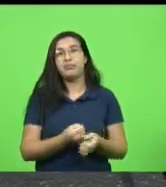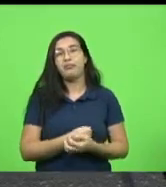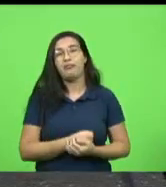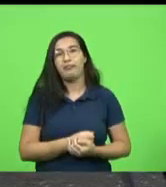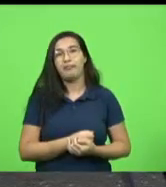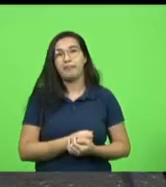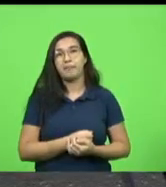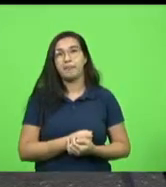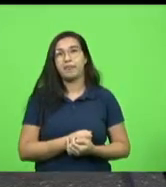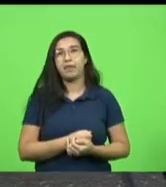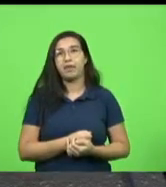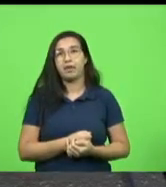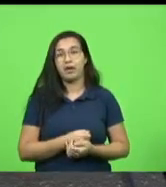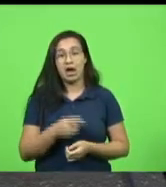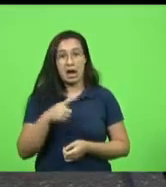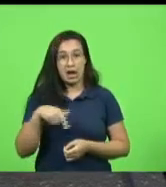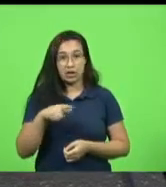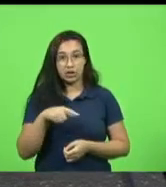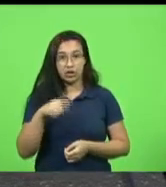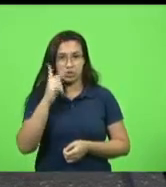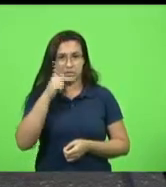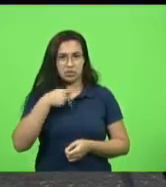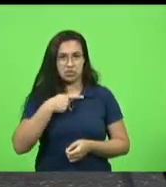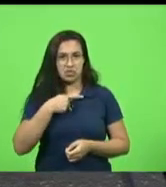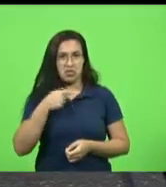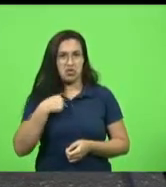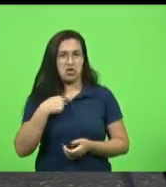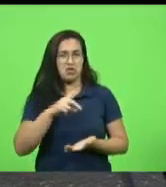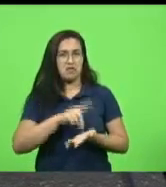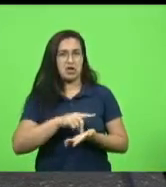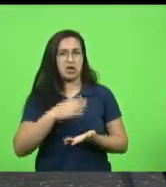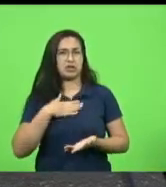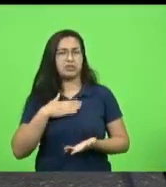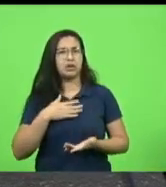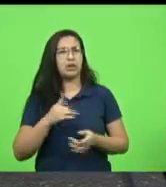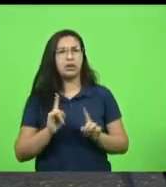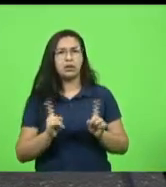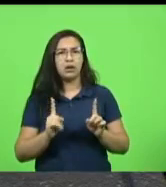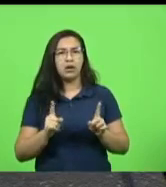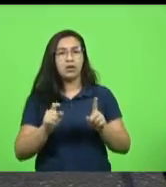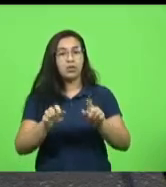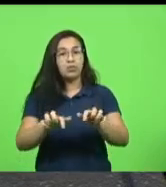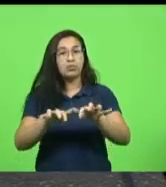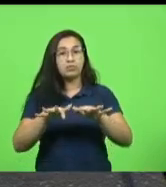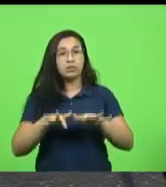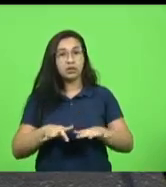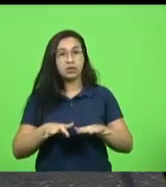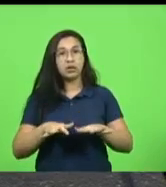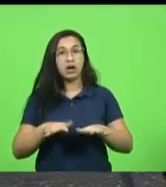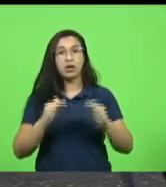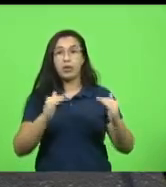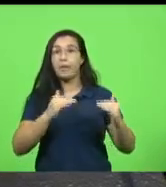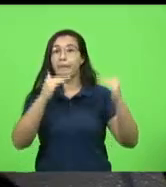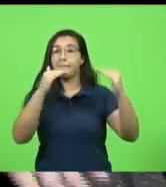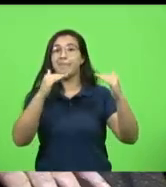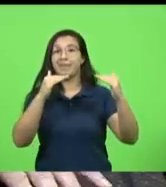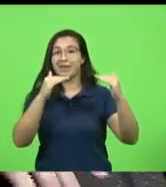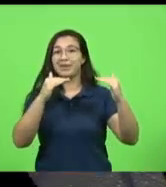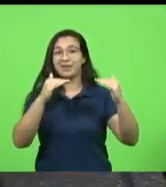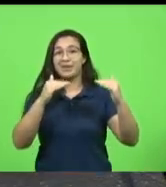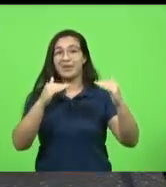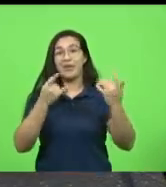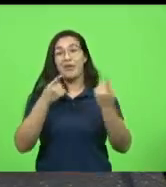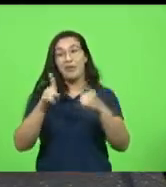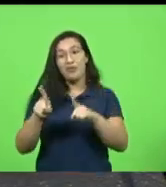Nós não somos os donos da razão, o plenário sempre será soberano, às vezes contrariando a vontade de cada parlamentar.